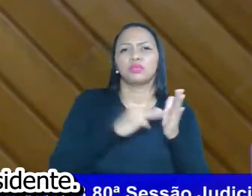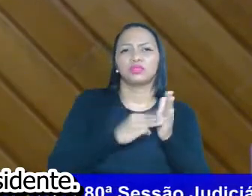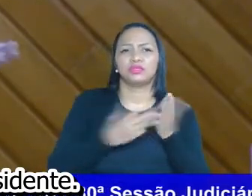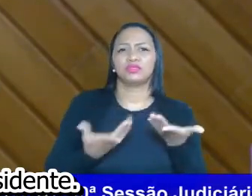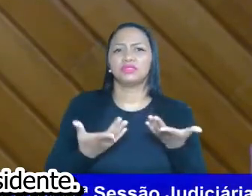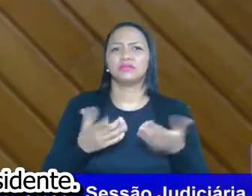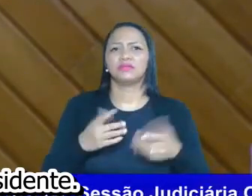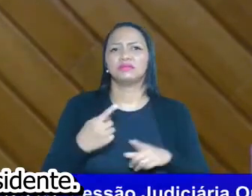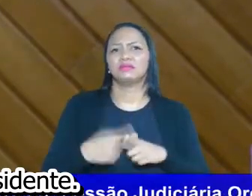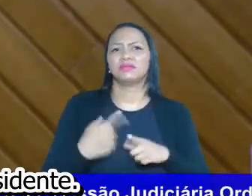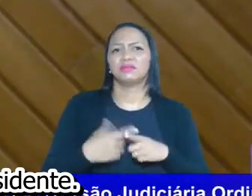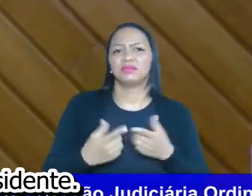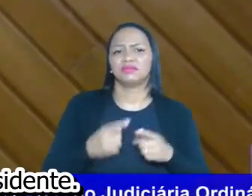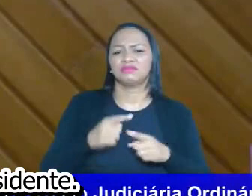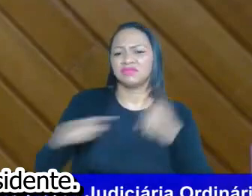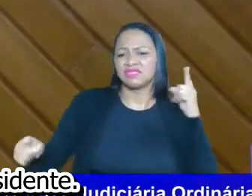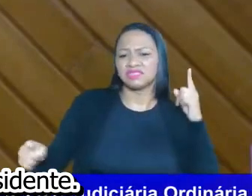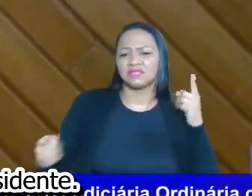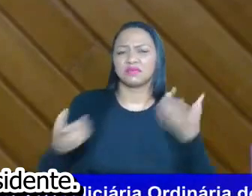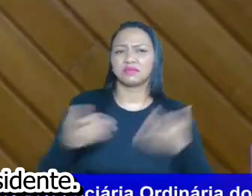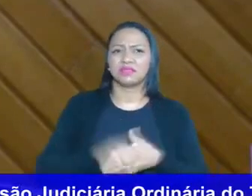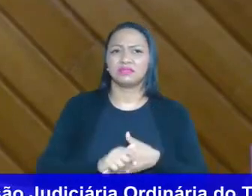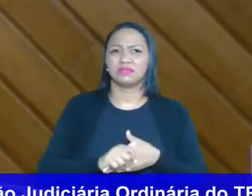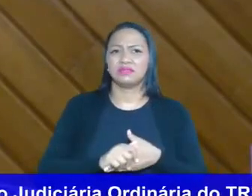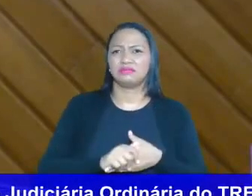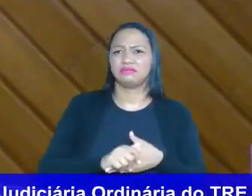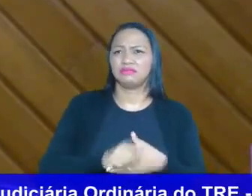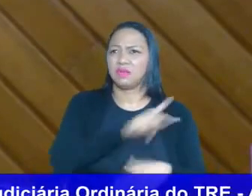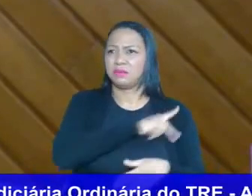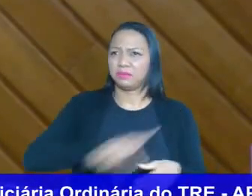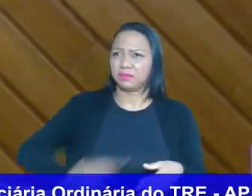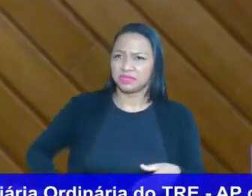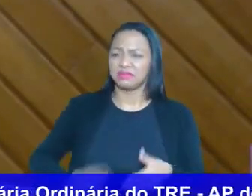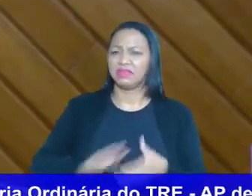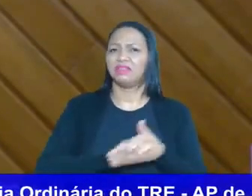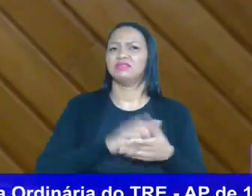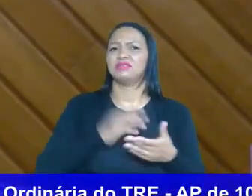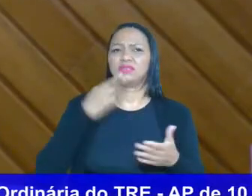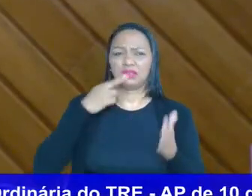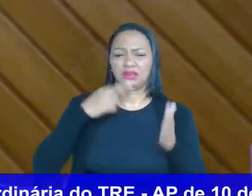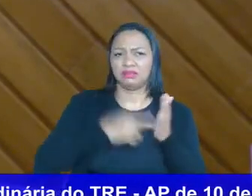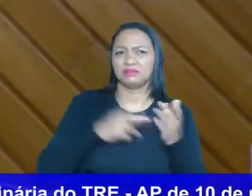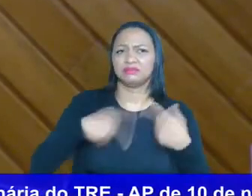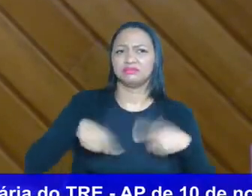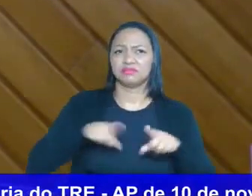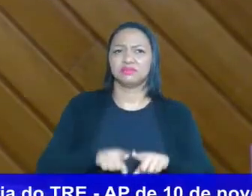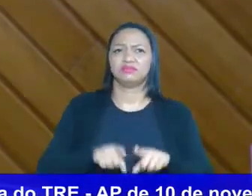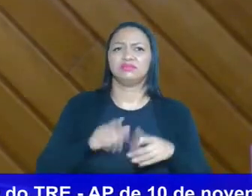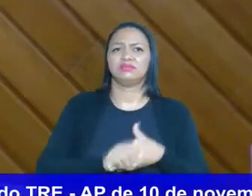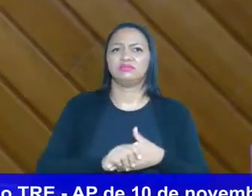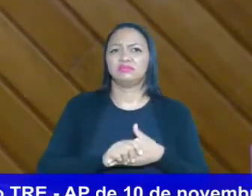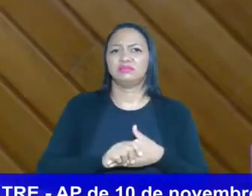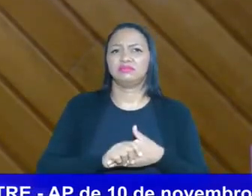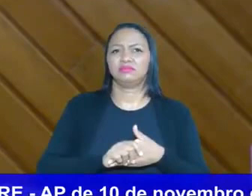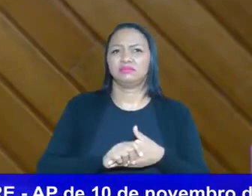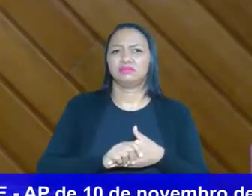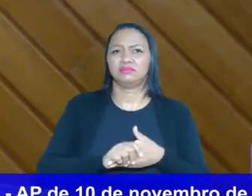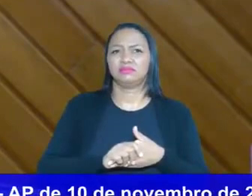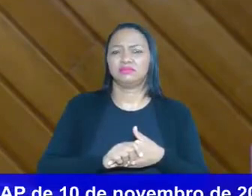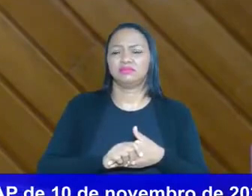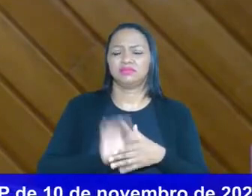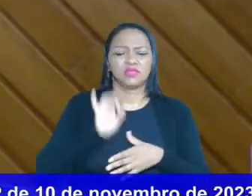que fosse gerado uma desaprovação, nobre presidente, nobre relator. Então, eram essas as